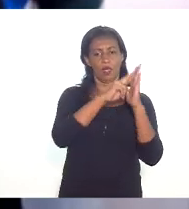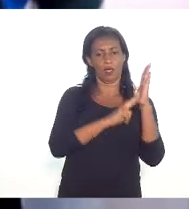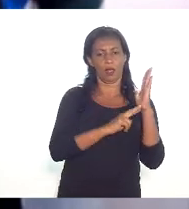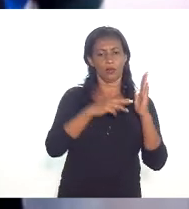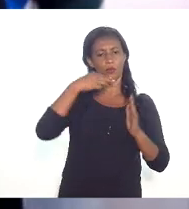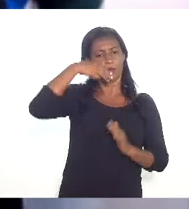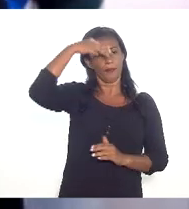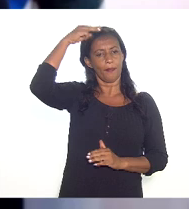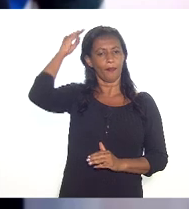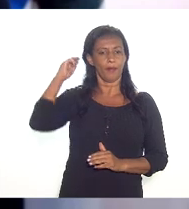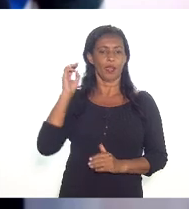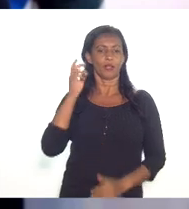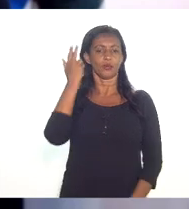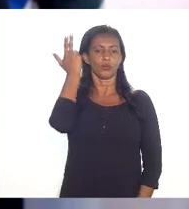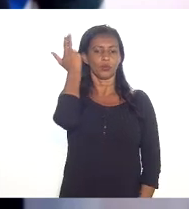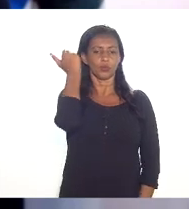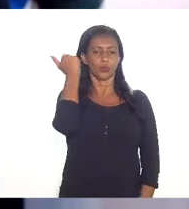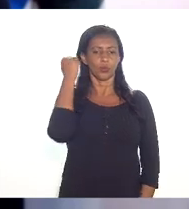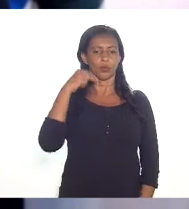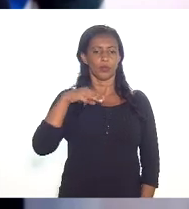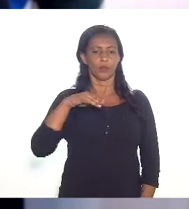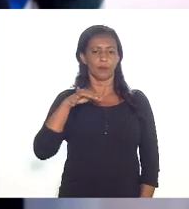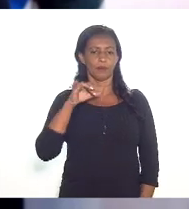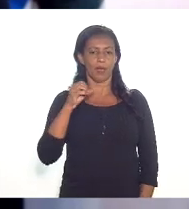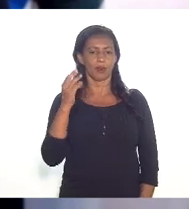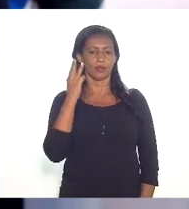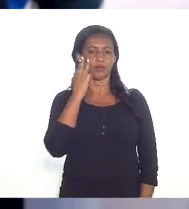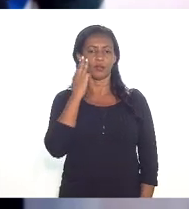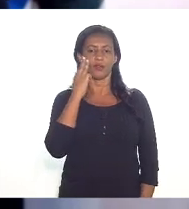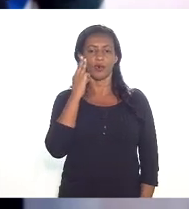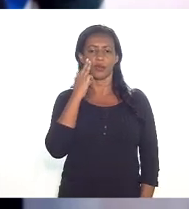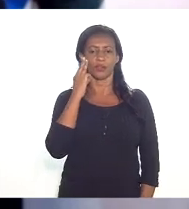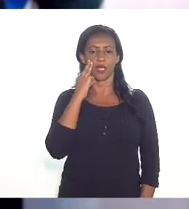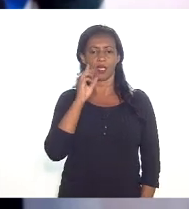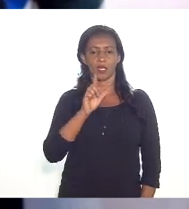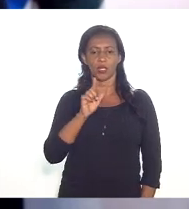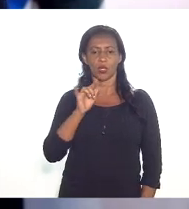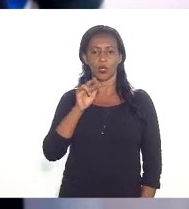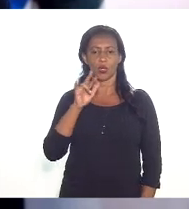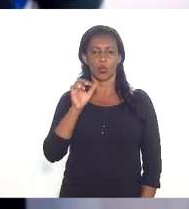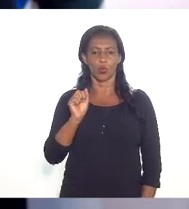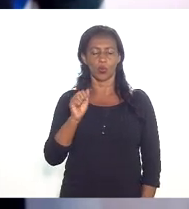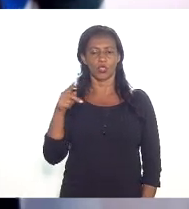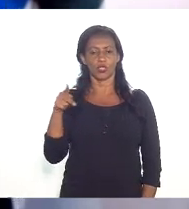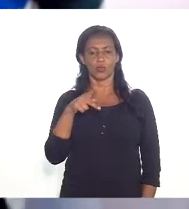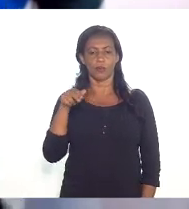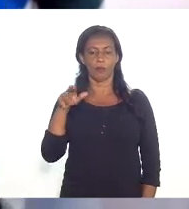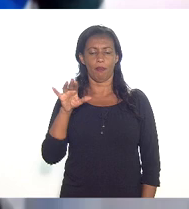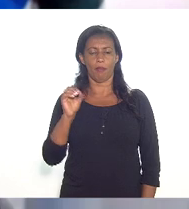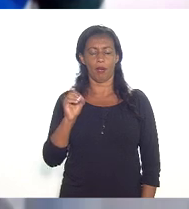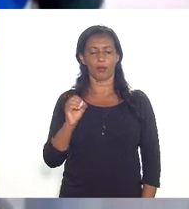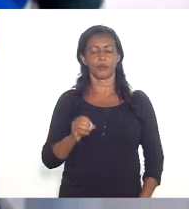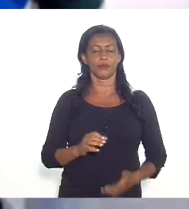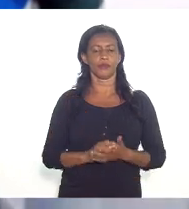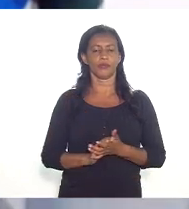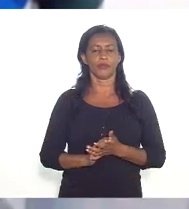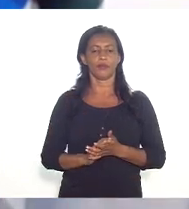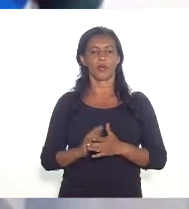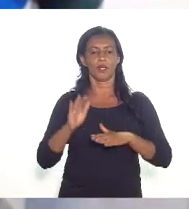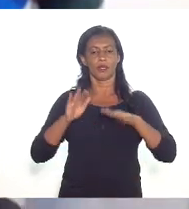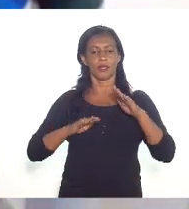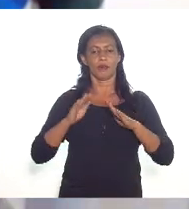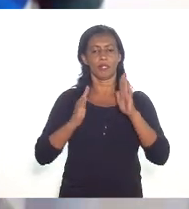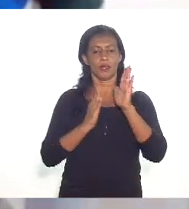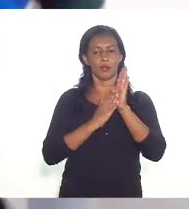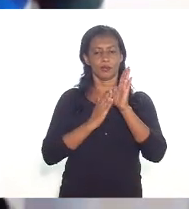Márcio Pacheco, Eliomar Coelho, Márcio Pacheco, Valdec Carneiro, Luiz Paulo, Márcio Pacheco novamente. Pendendo de pareceres